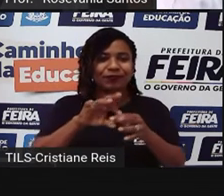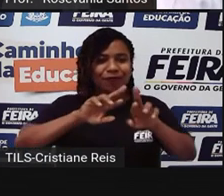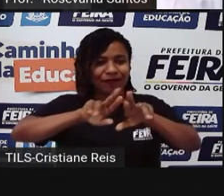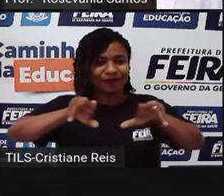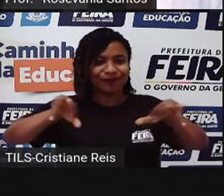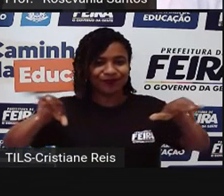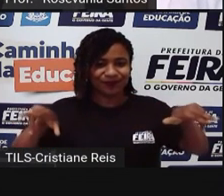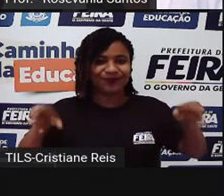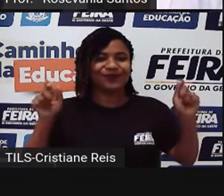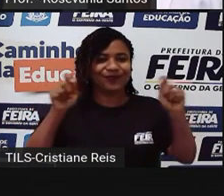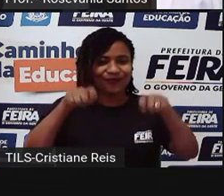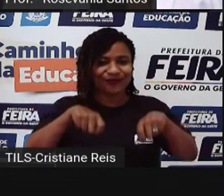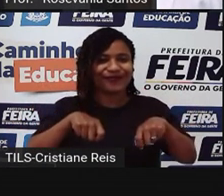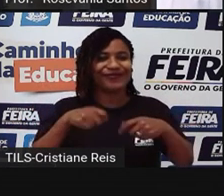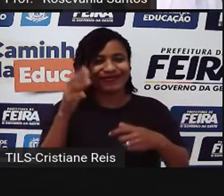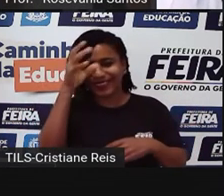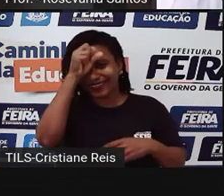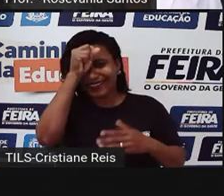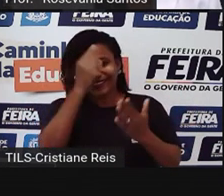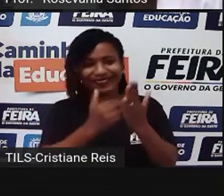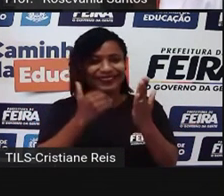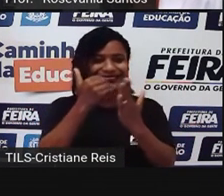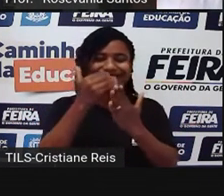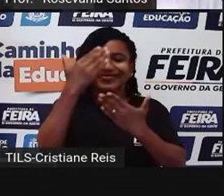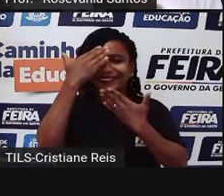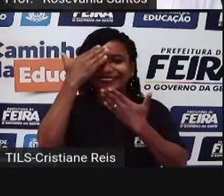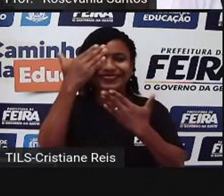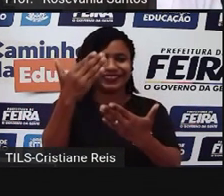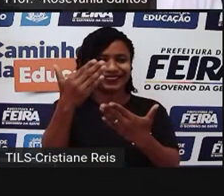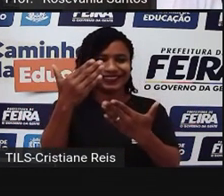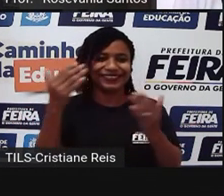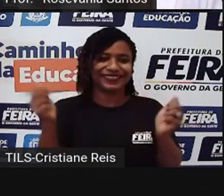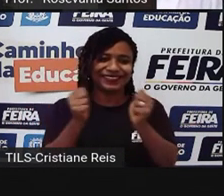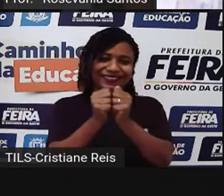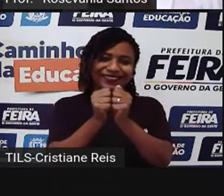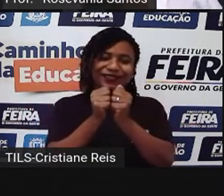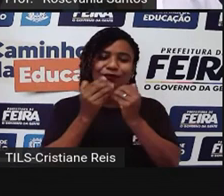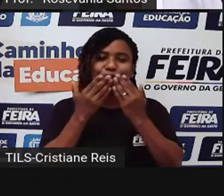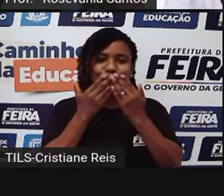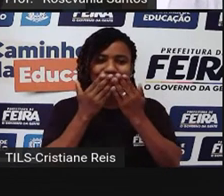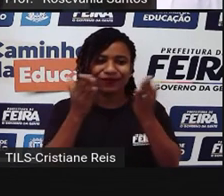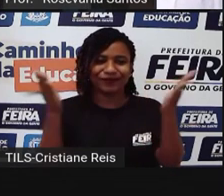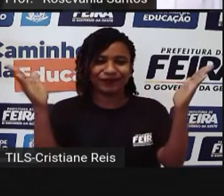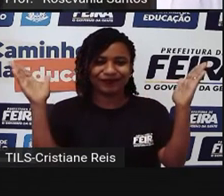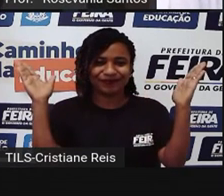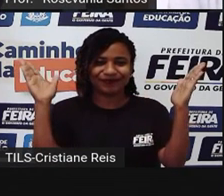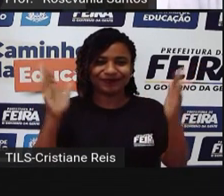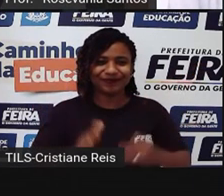outras coisas que você ainda pode explorar por aí. Obrigado por ter ficado conosco no trabalho. Beijão para você.